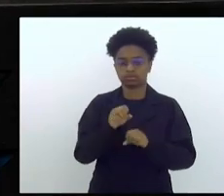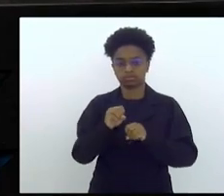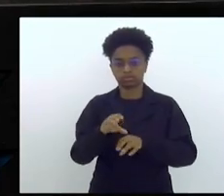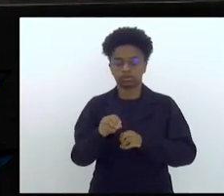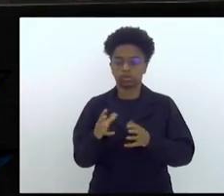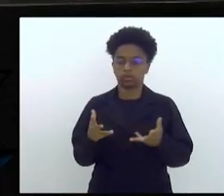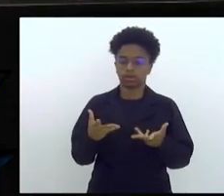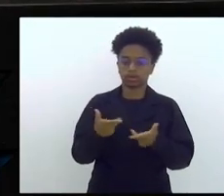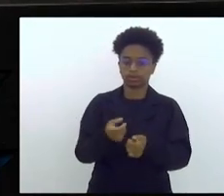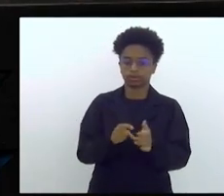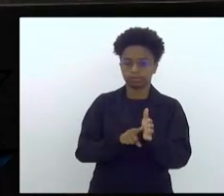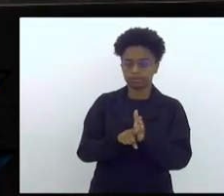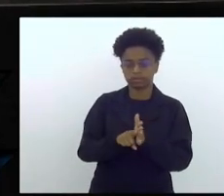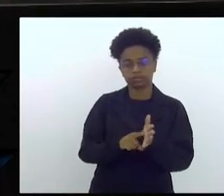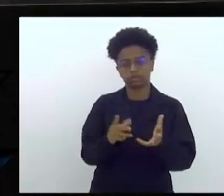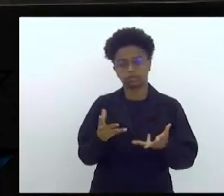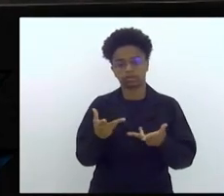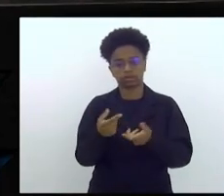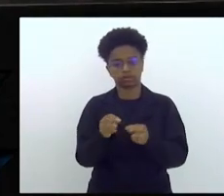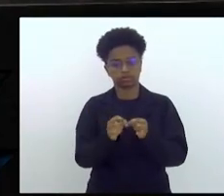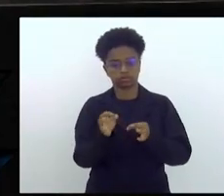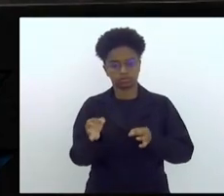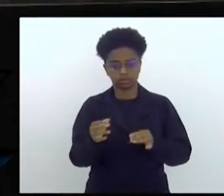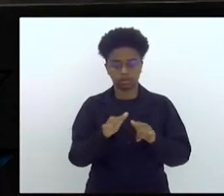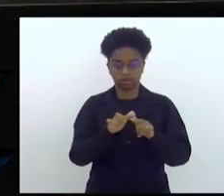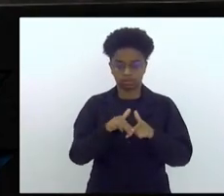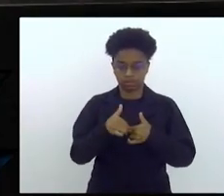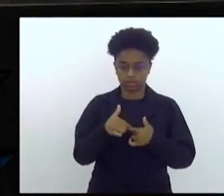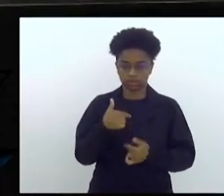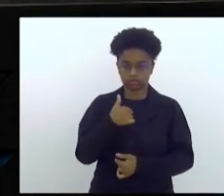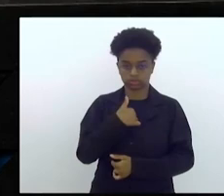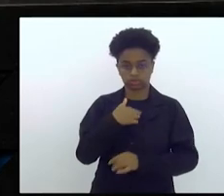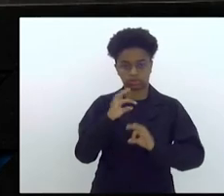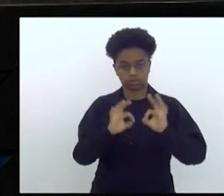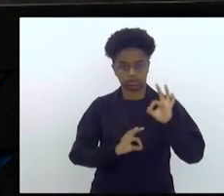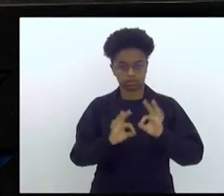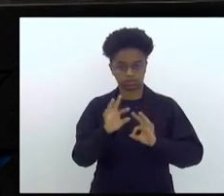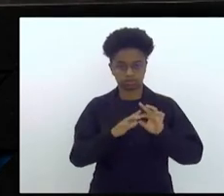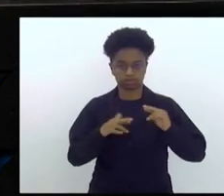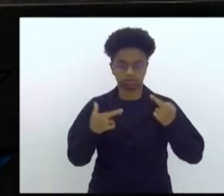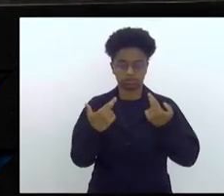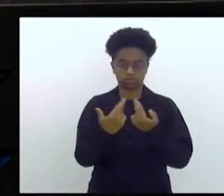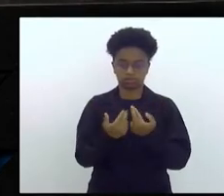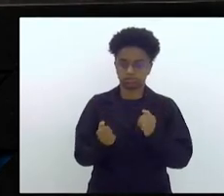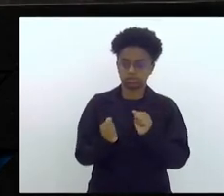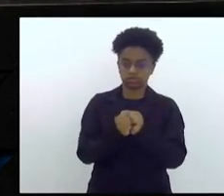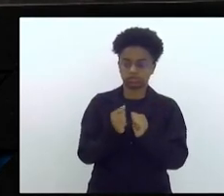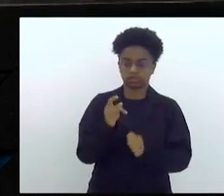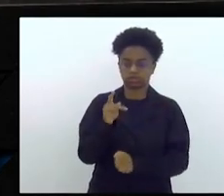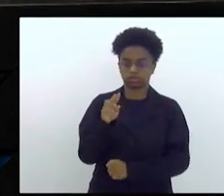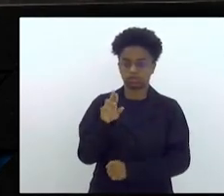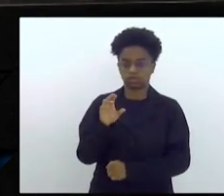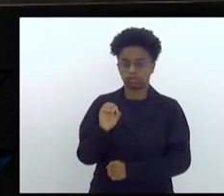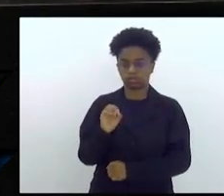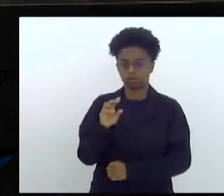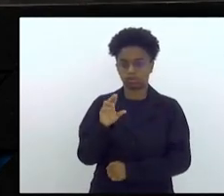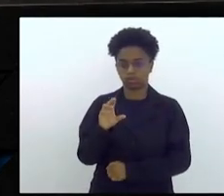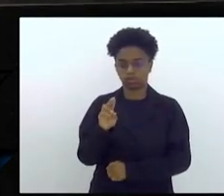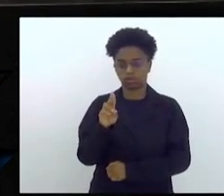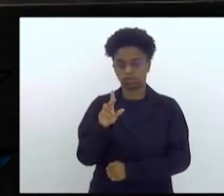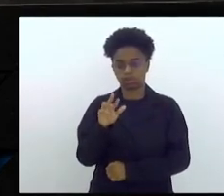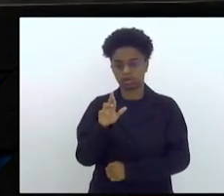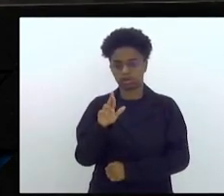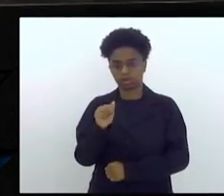garantir a extensão por isso o meu mandato organizou a reunião com a procuradoria dessa casa fica aqui o agradecimento